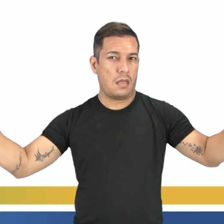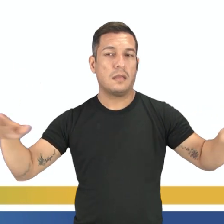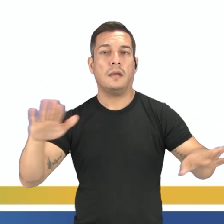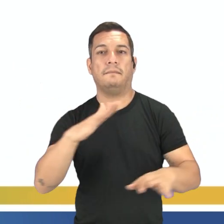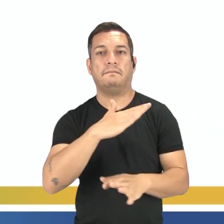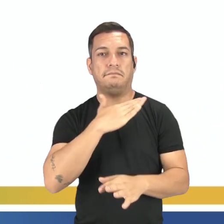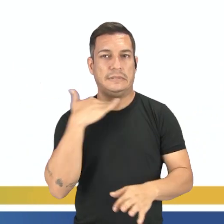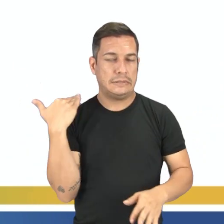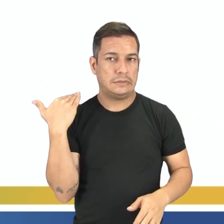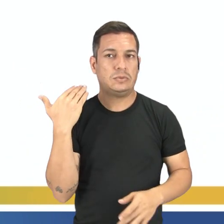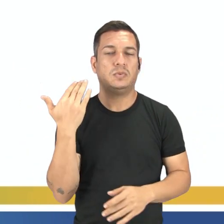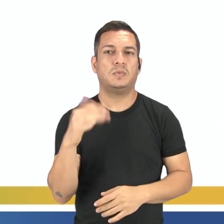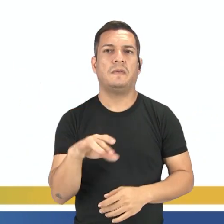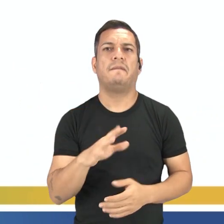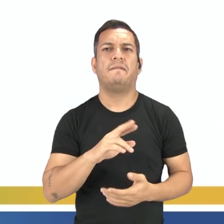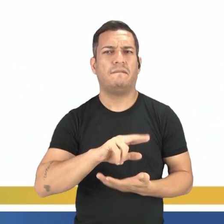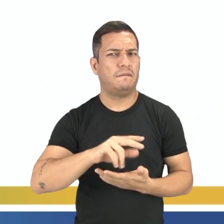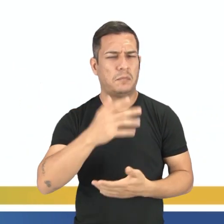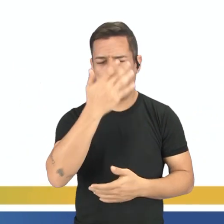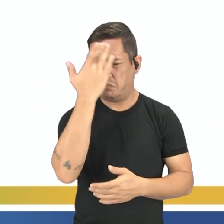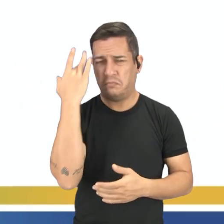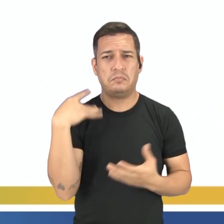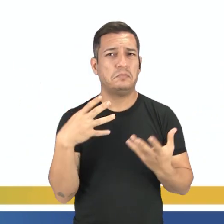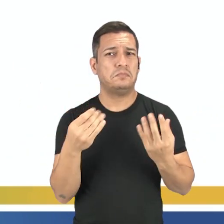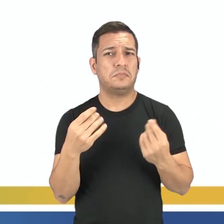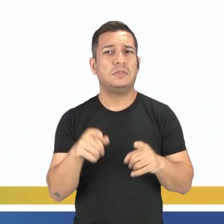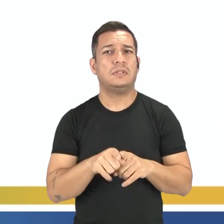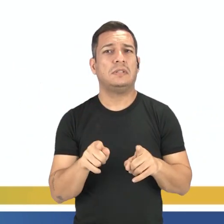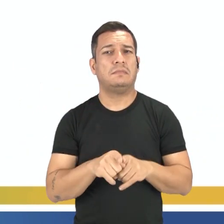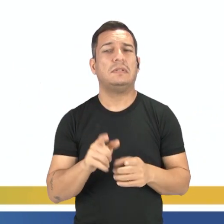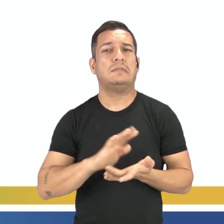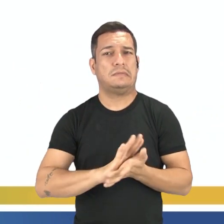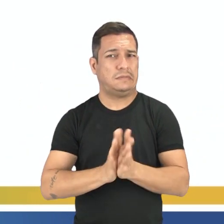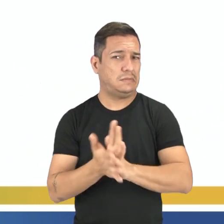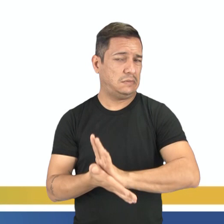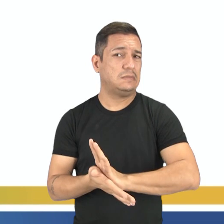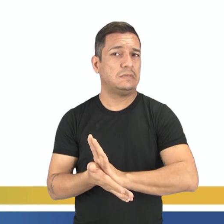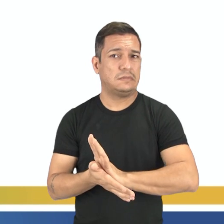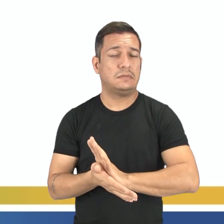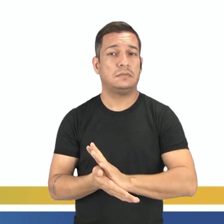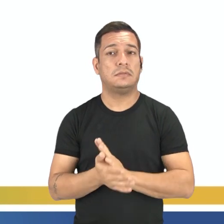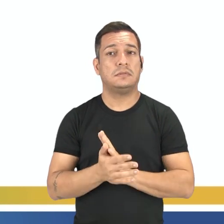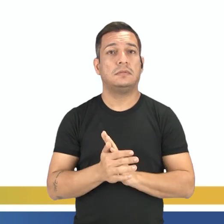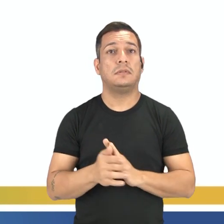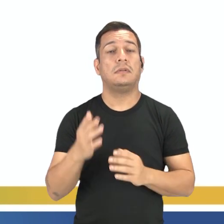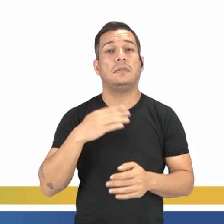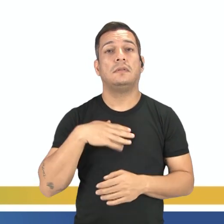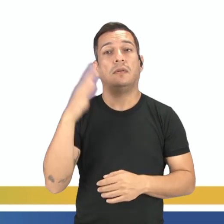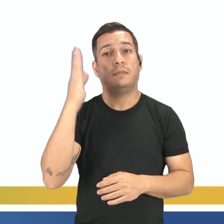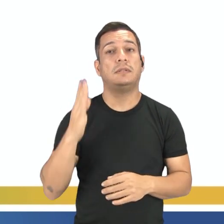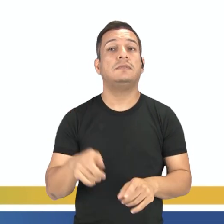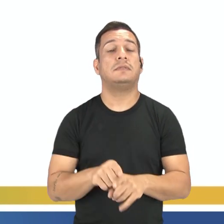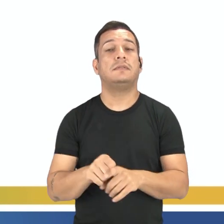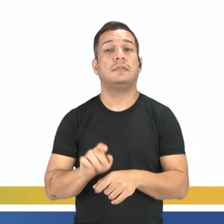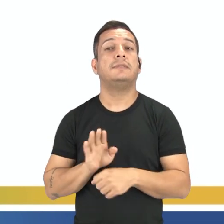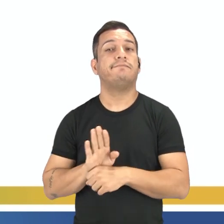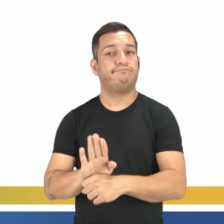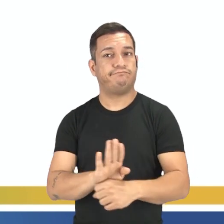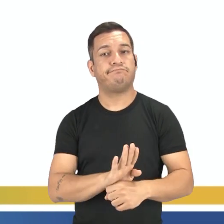matou dezenas de pessoas e deixou um estrago enorme. Graças a Deus que o Brasil também está dando sua